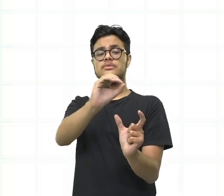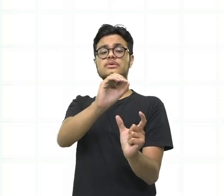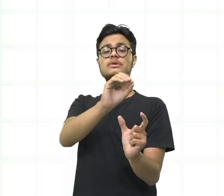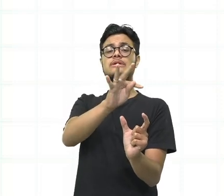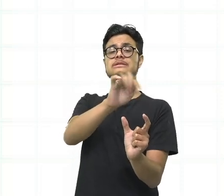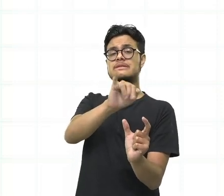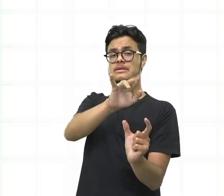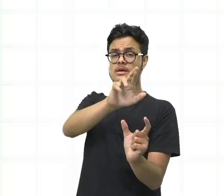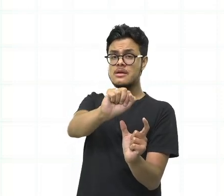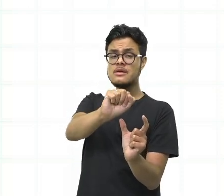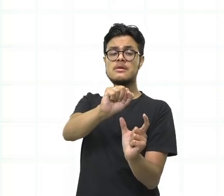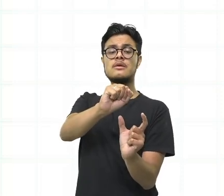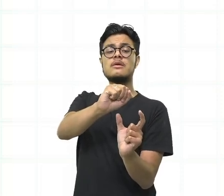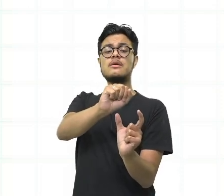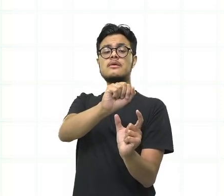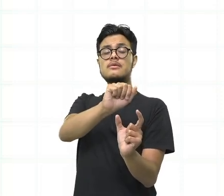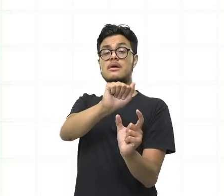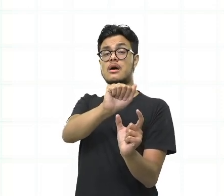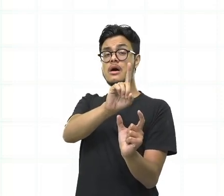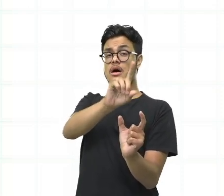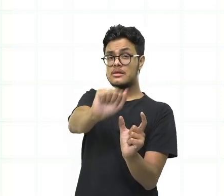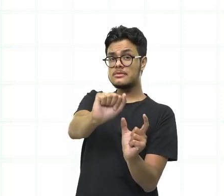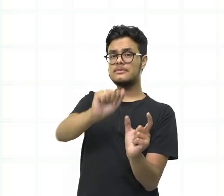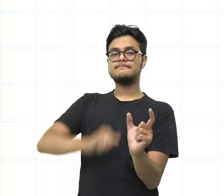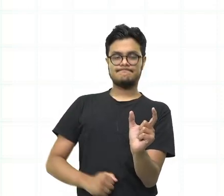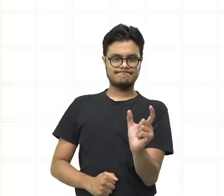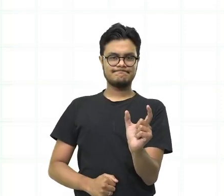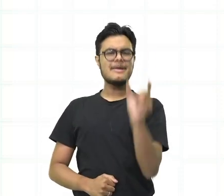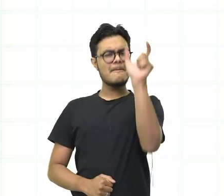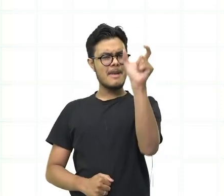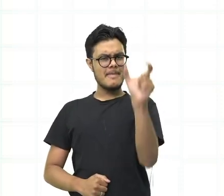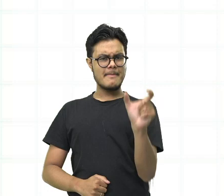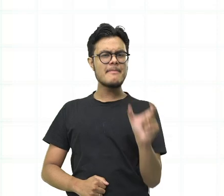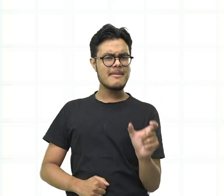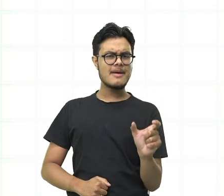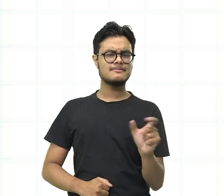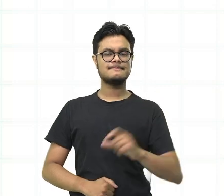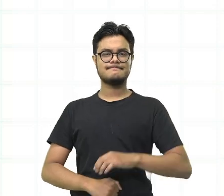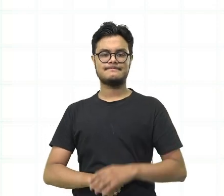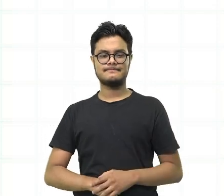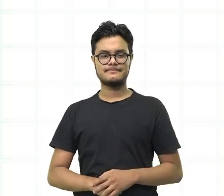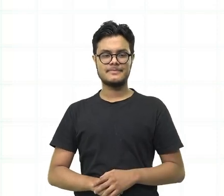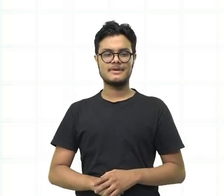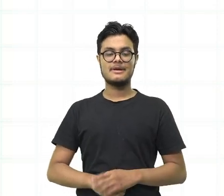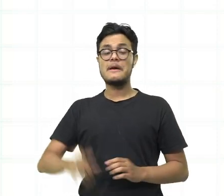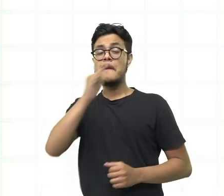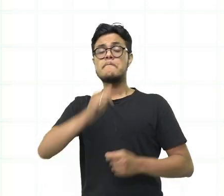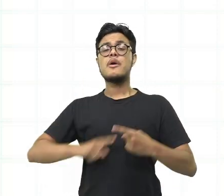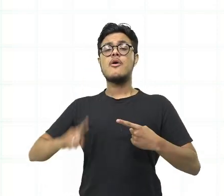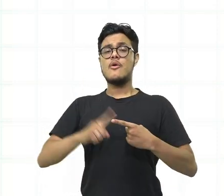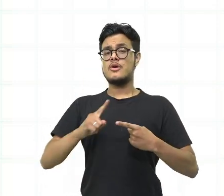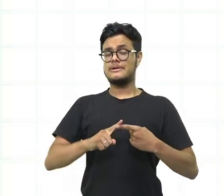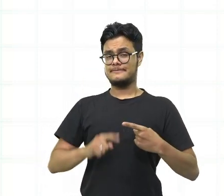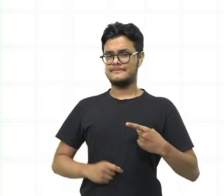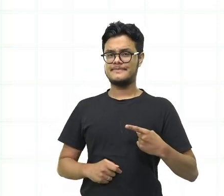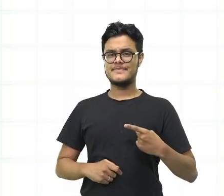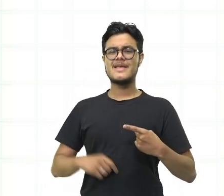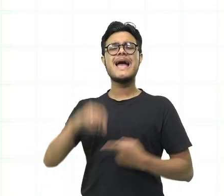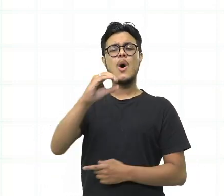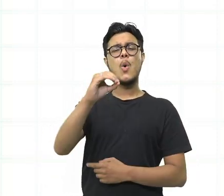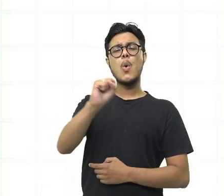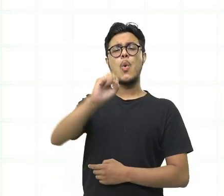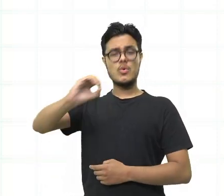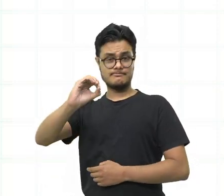criar novas. Então, aqui no amor eu acrescentei o oso, que ficou o quê? Amoroso. No café eu fui lá, ó,